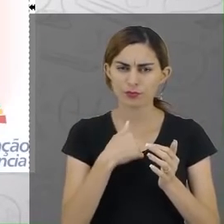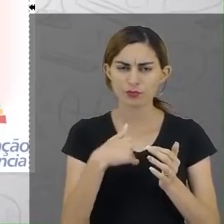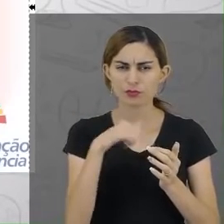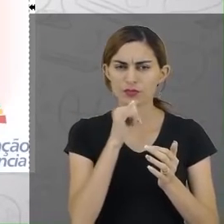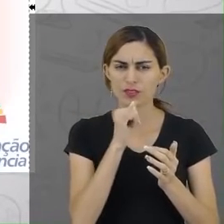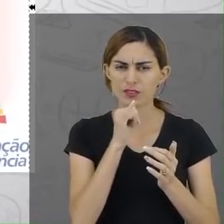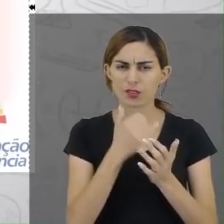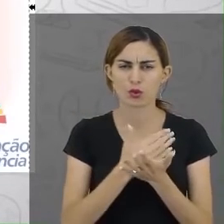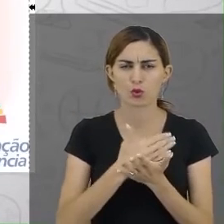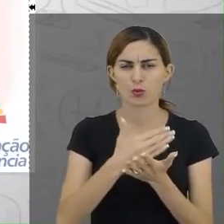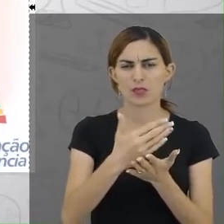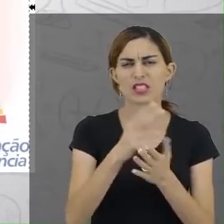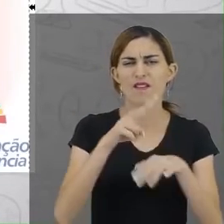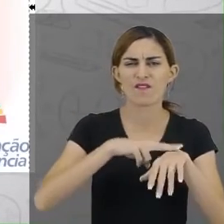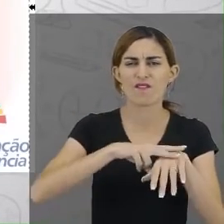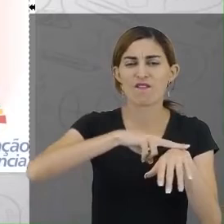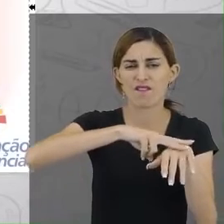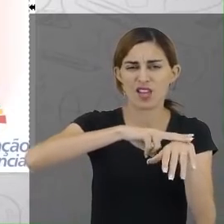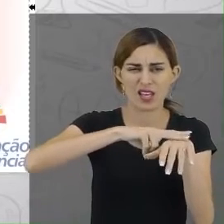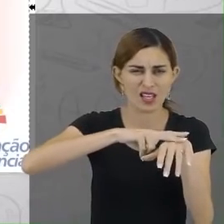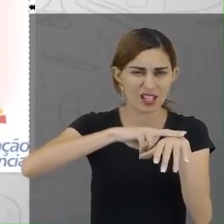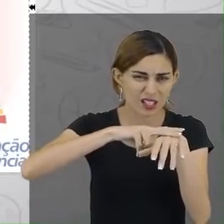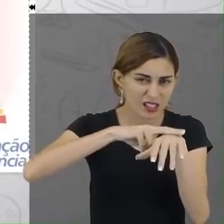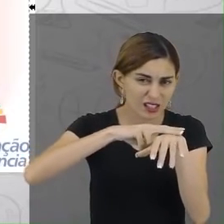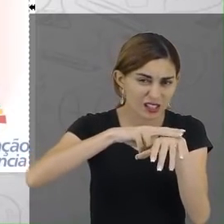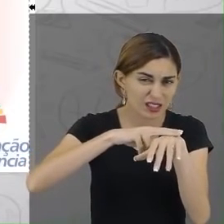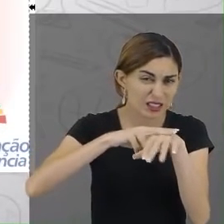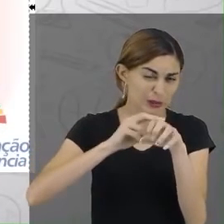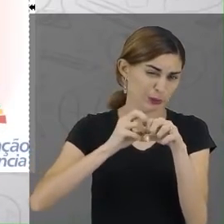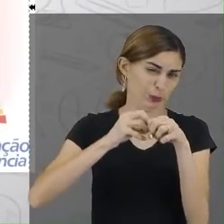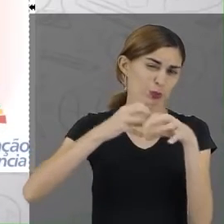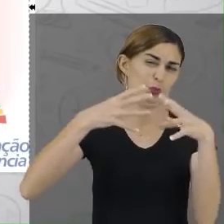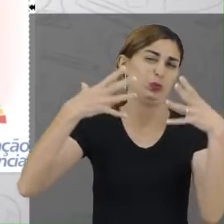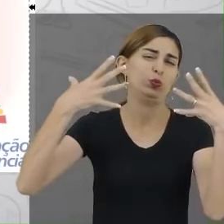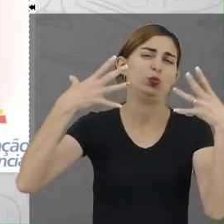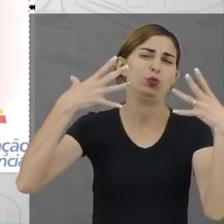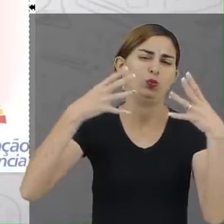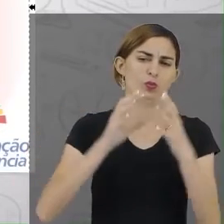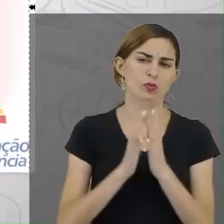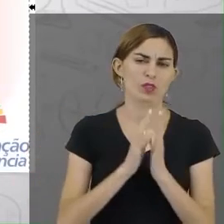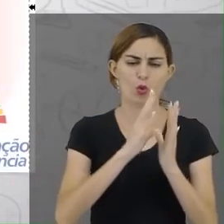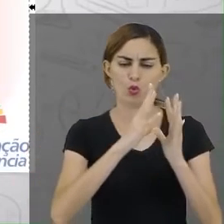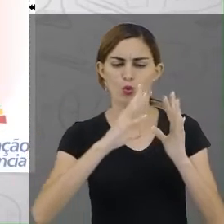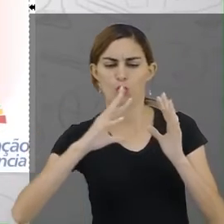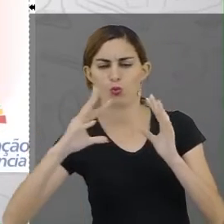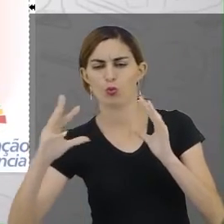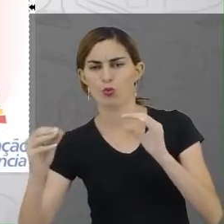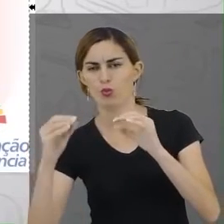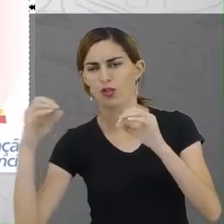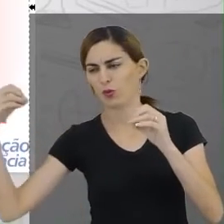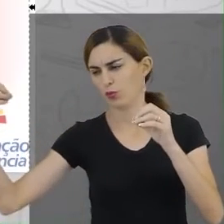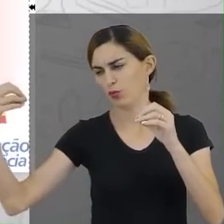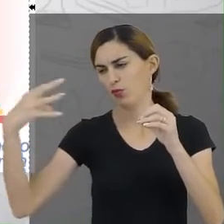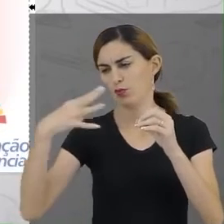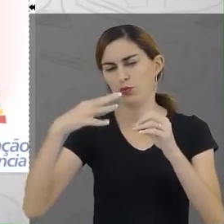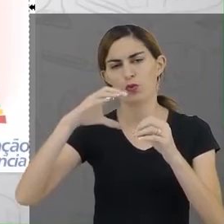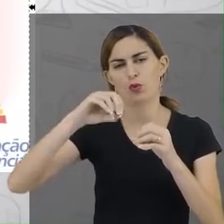nosso exemplo, a cor de início ela vai ser um verde intenso e opaco.